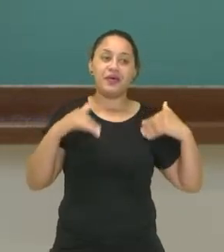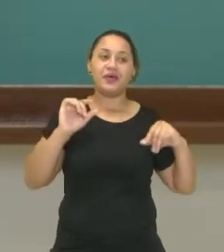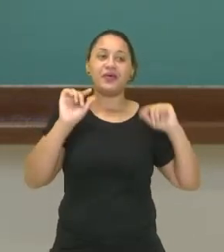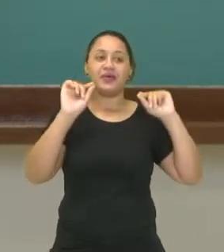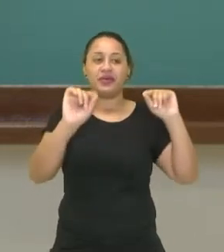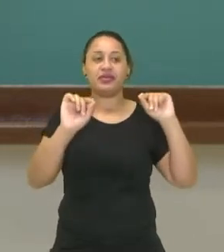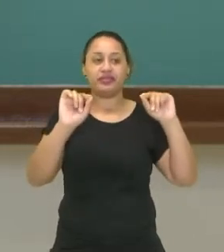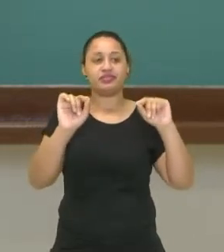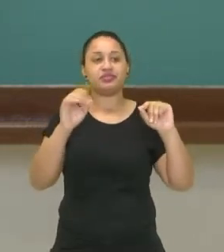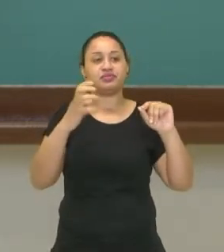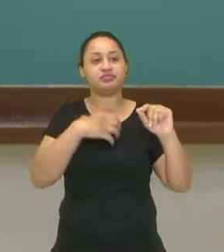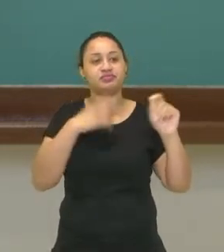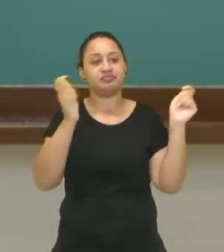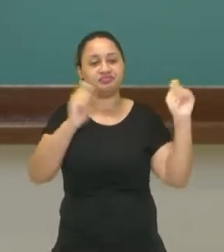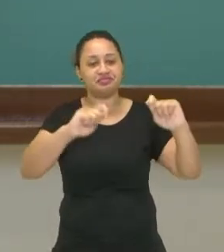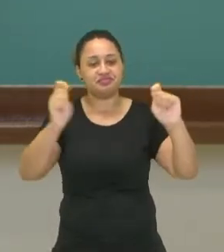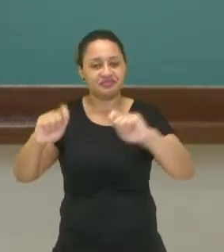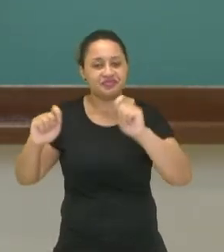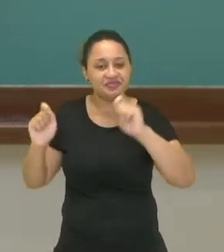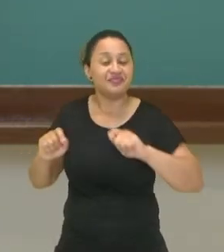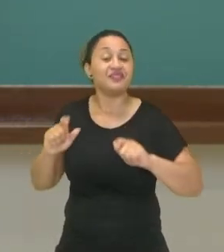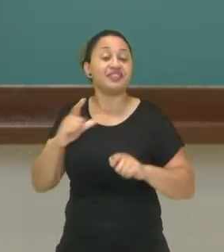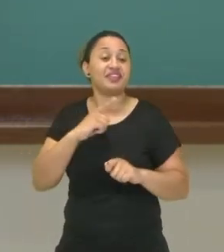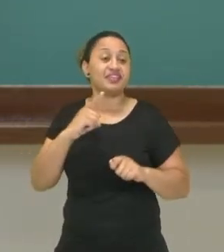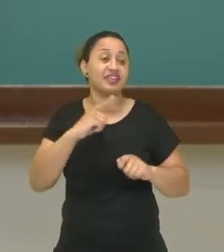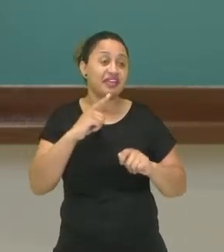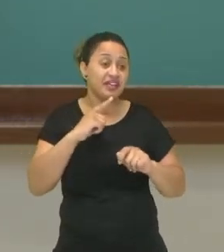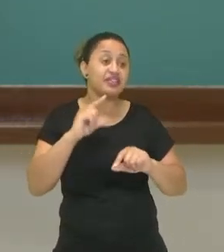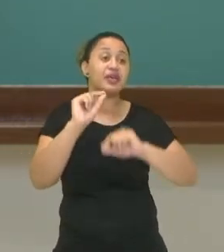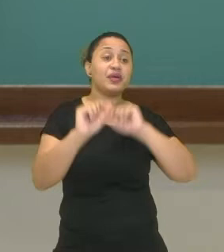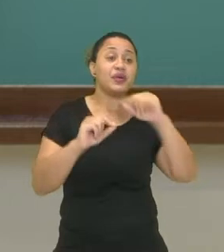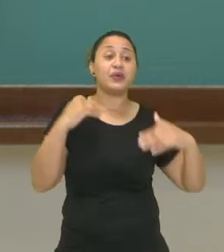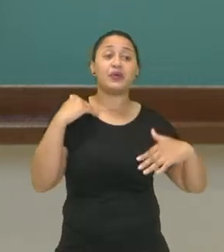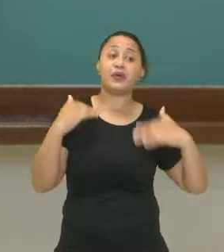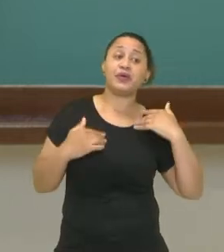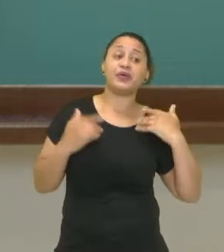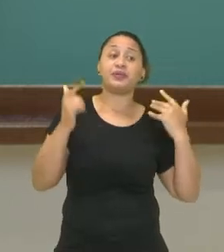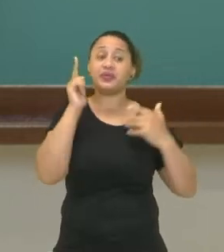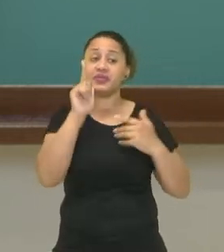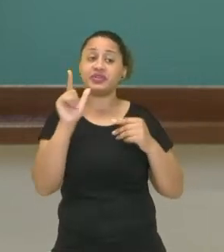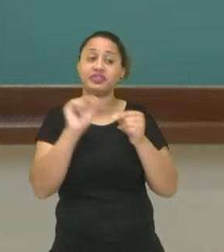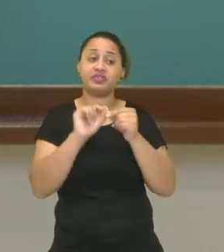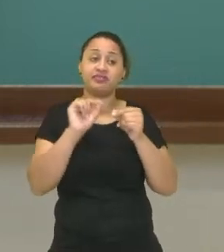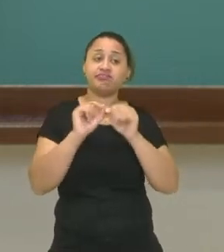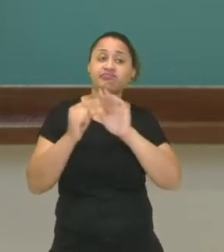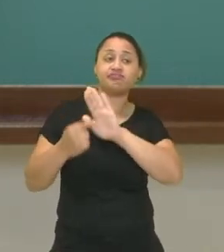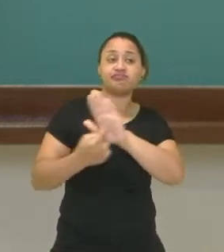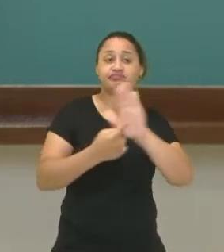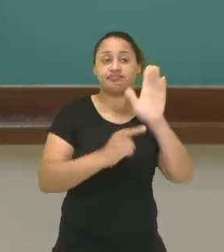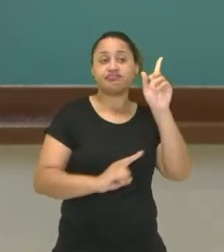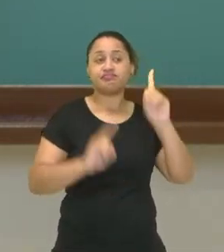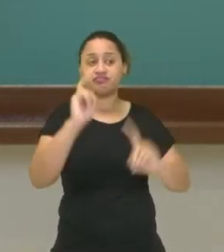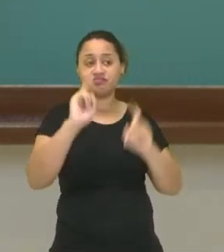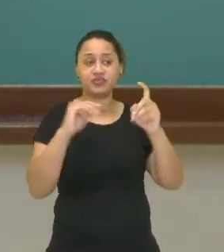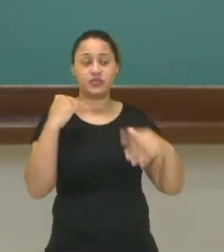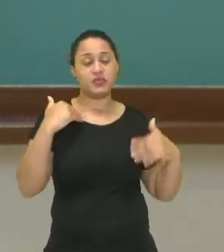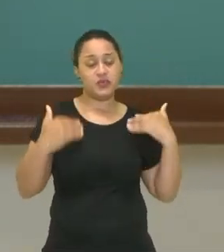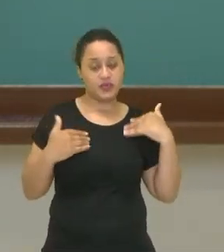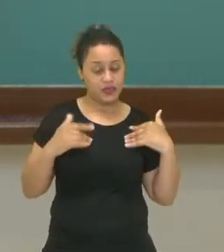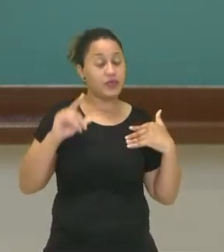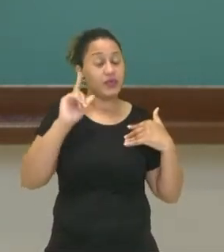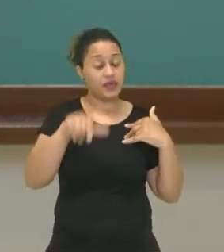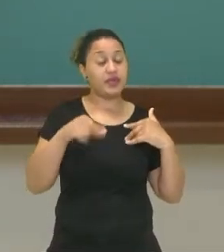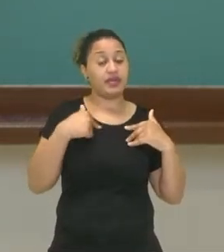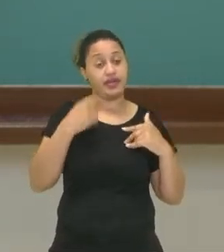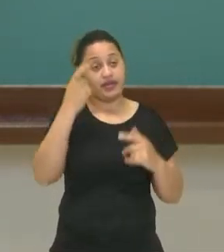as possibilidades acrobáticas e expressivas do corpo, visando a